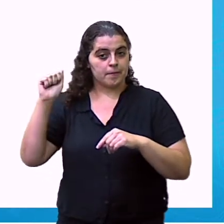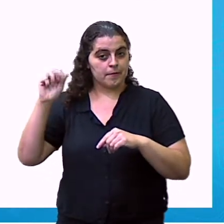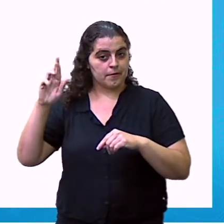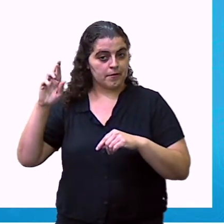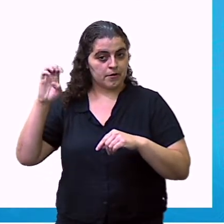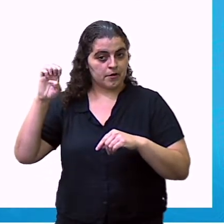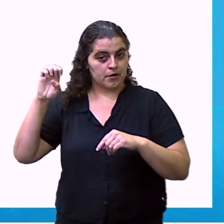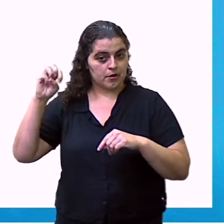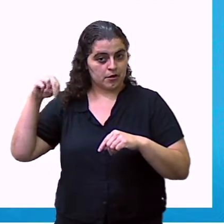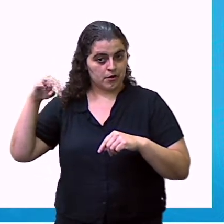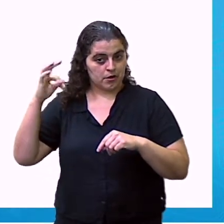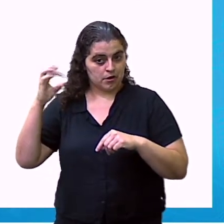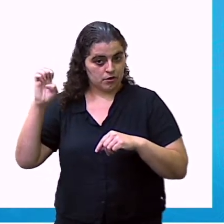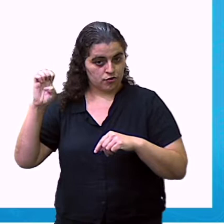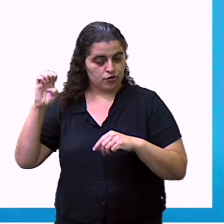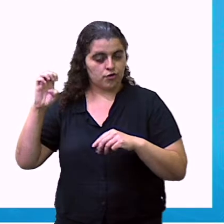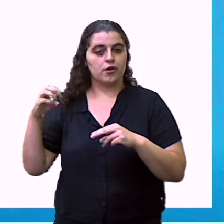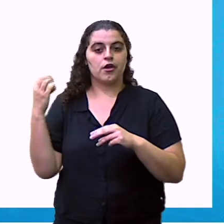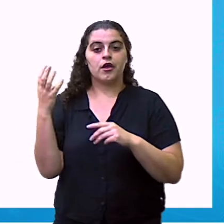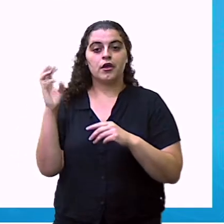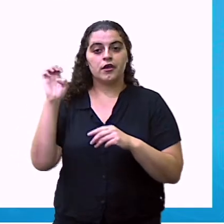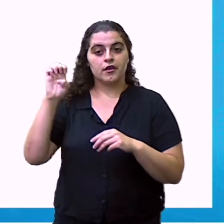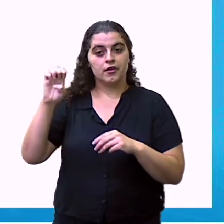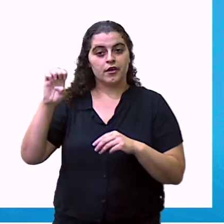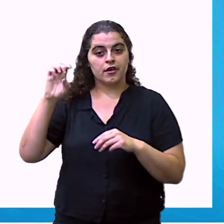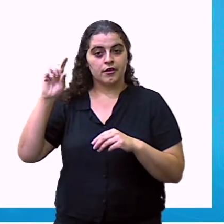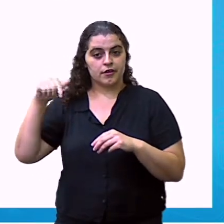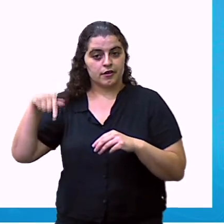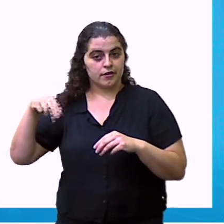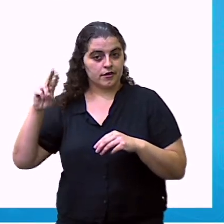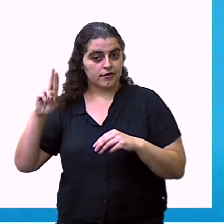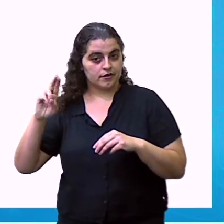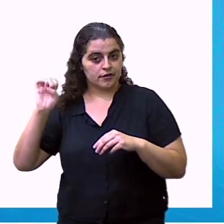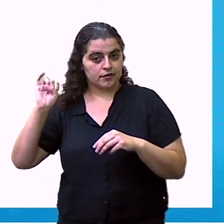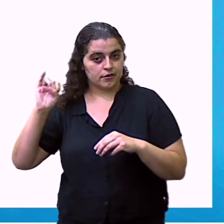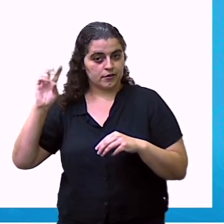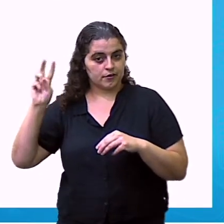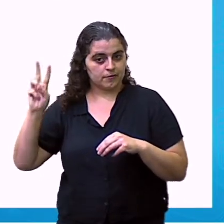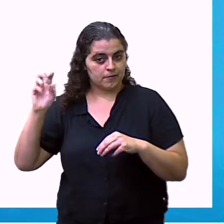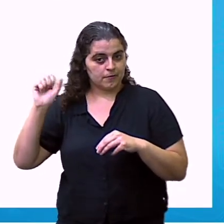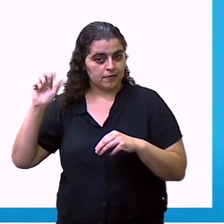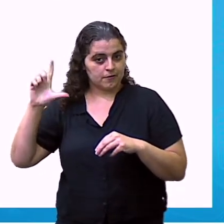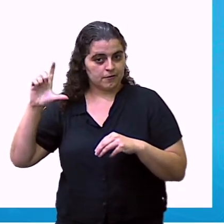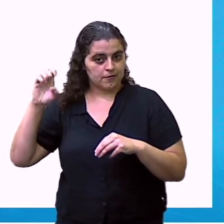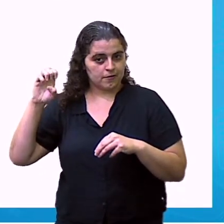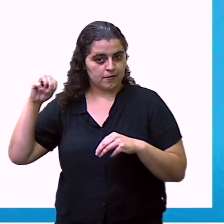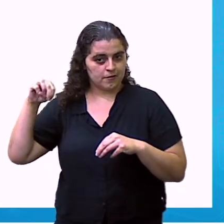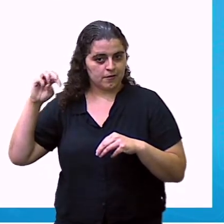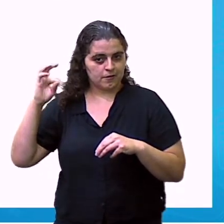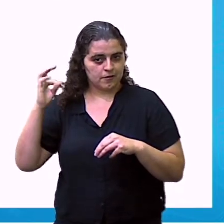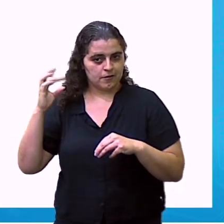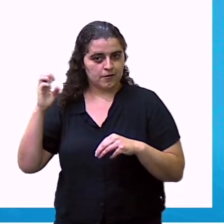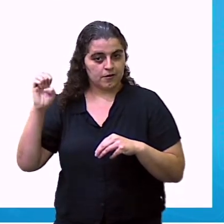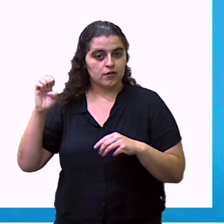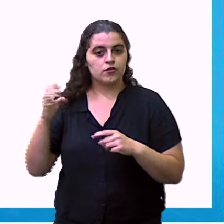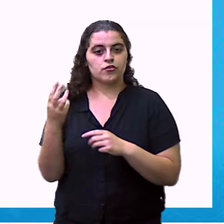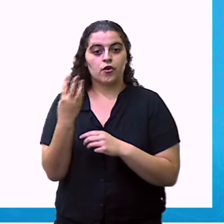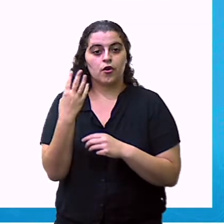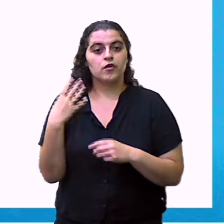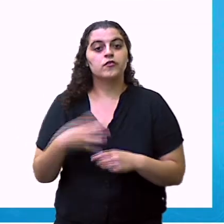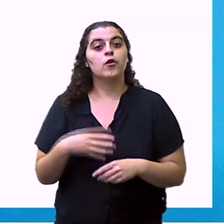e equivalente. Essas 2 frações, elas vão depender também da gente entender o que são